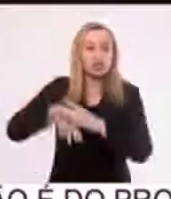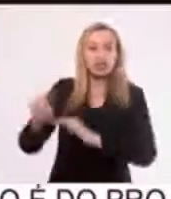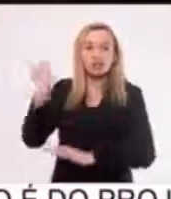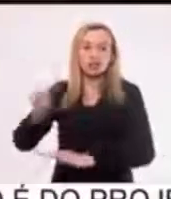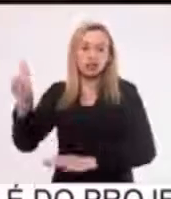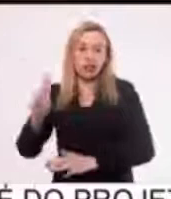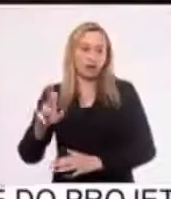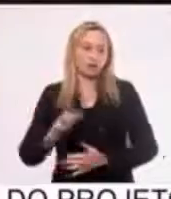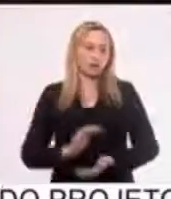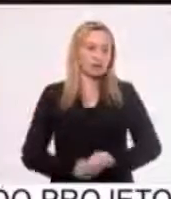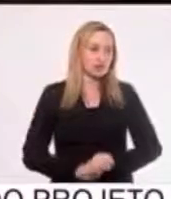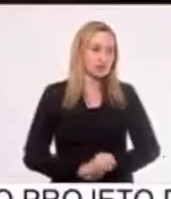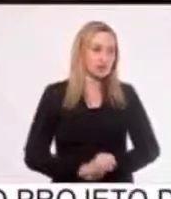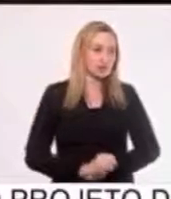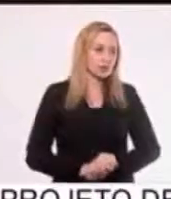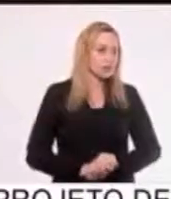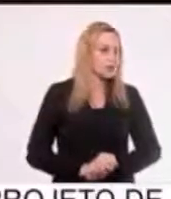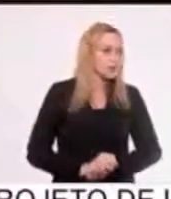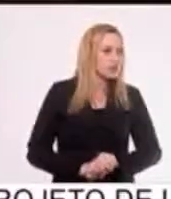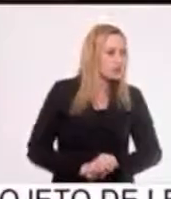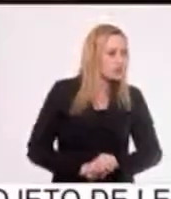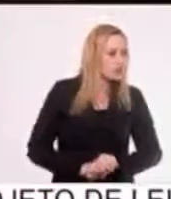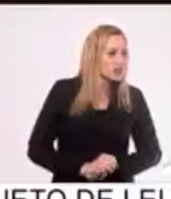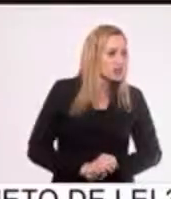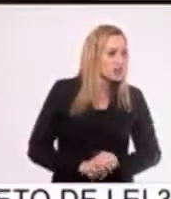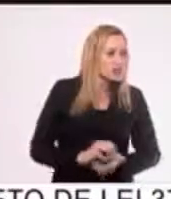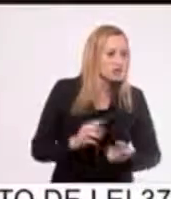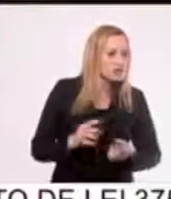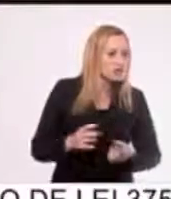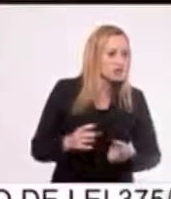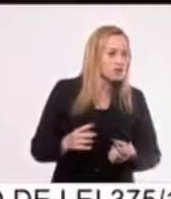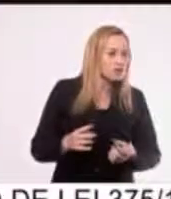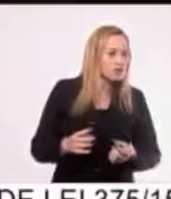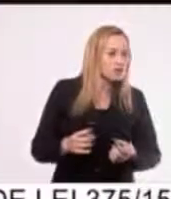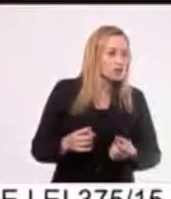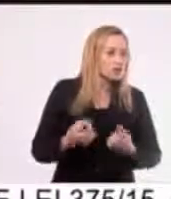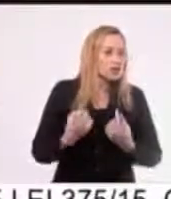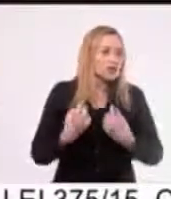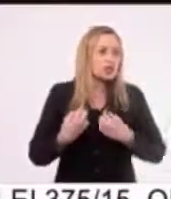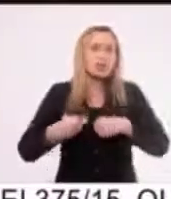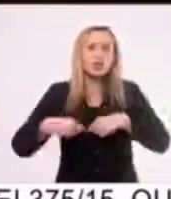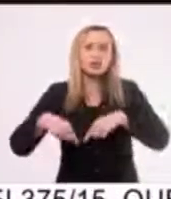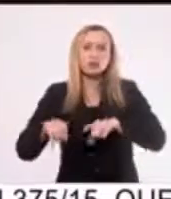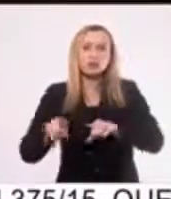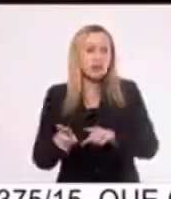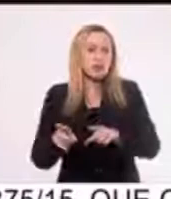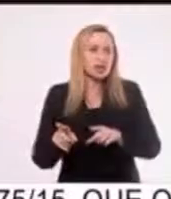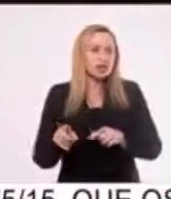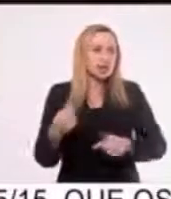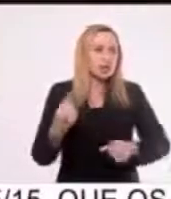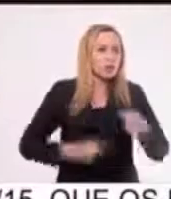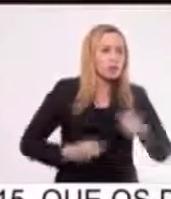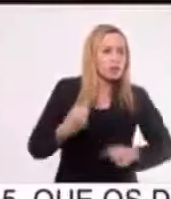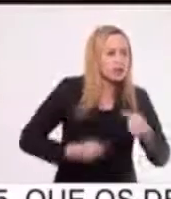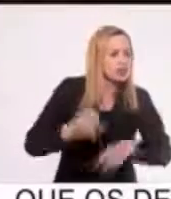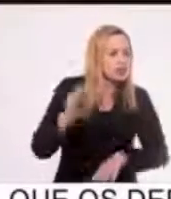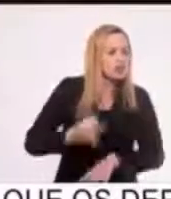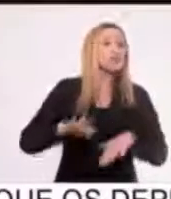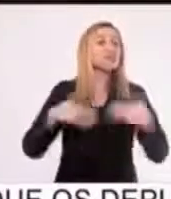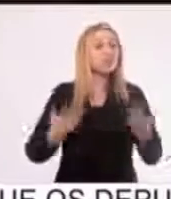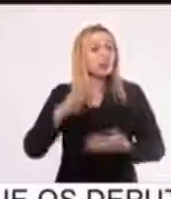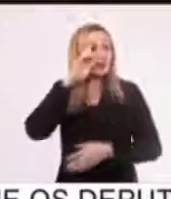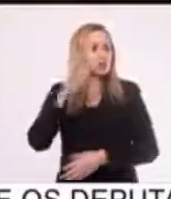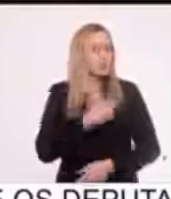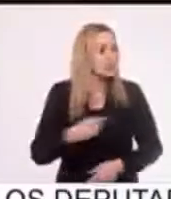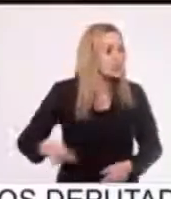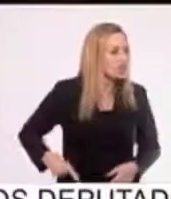Bernardo. E junto com ela persegue quem é contrário à política implantada na faculdade. Então, presidente,